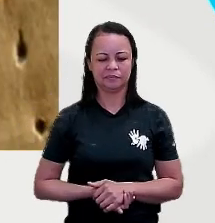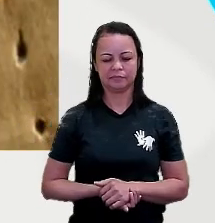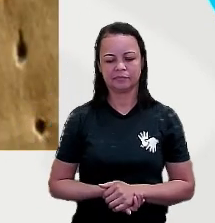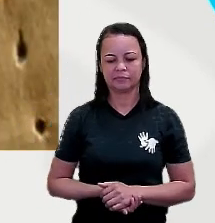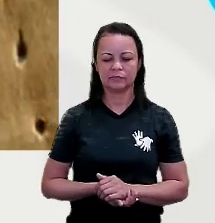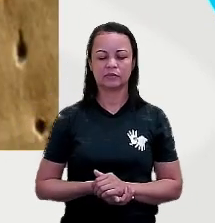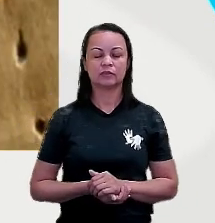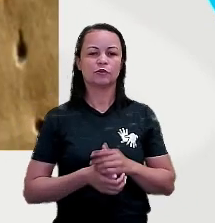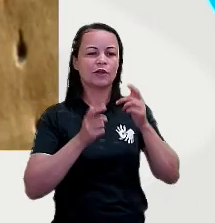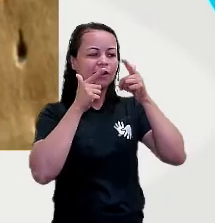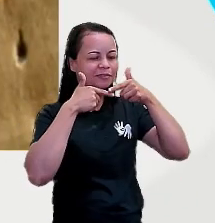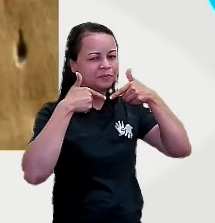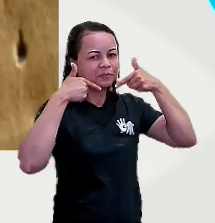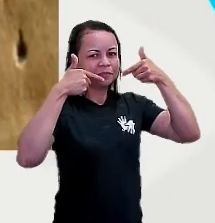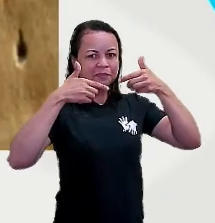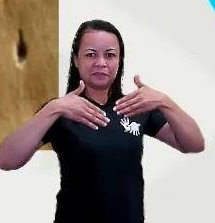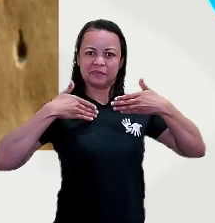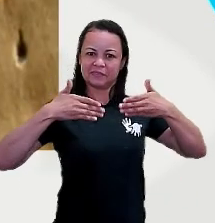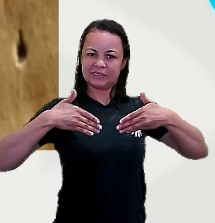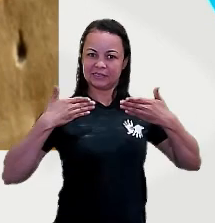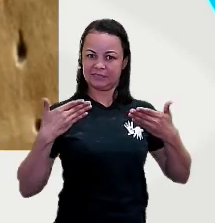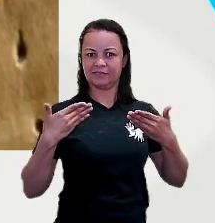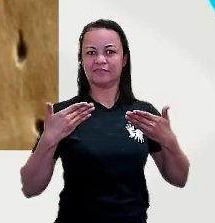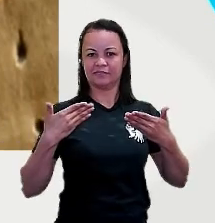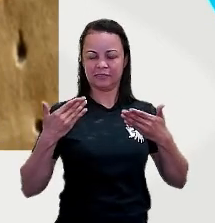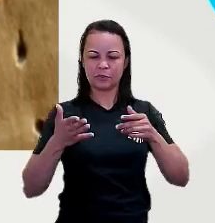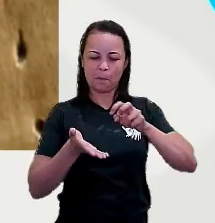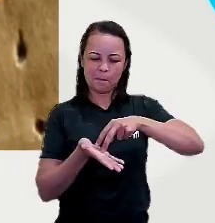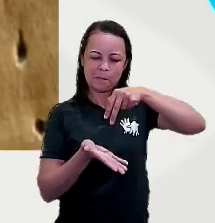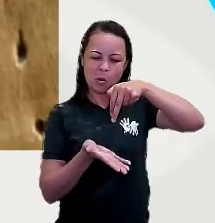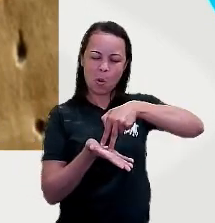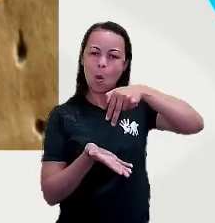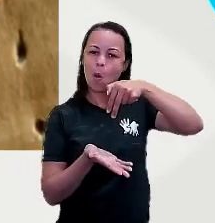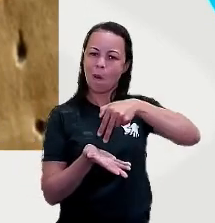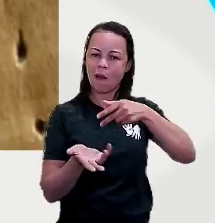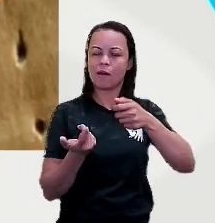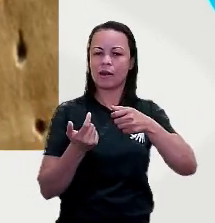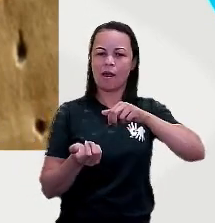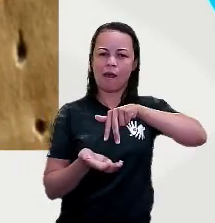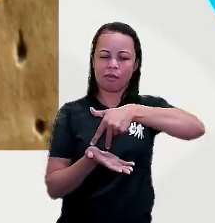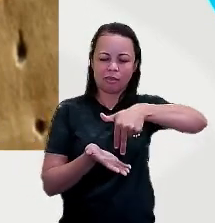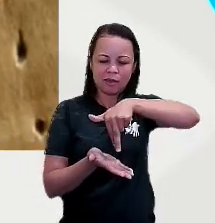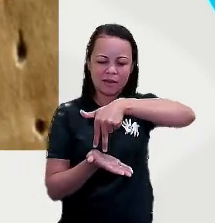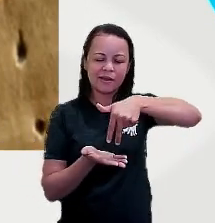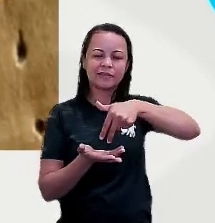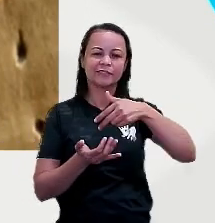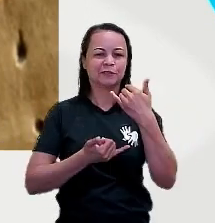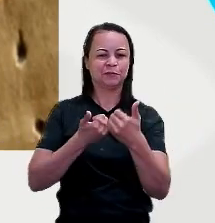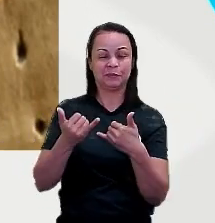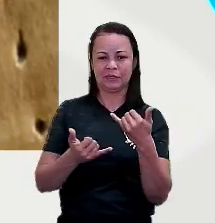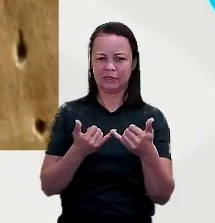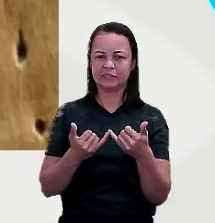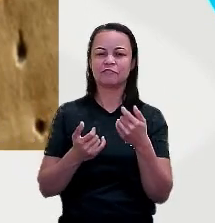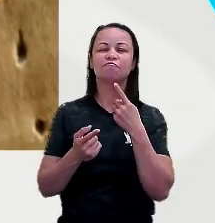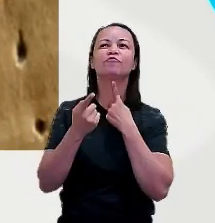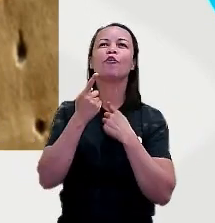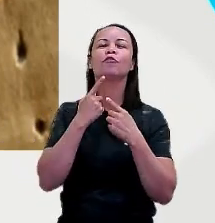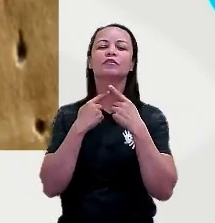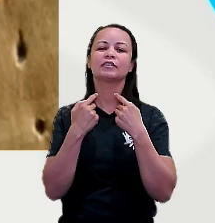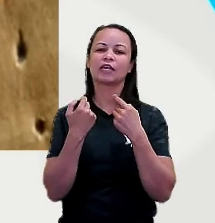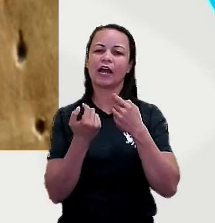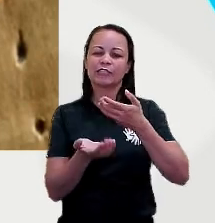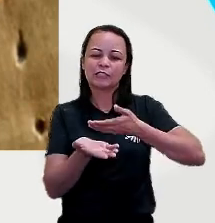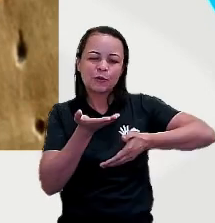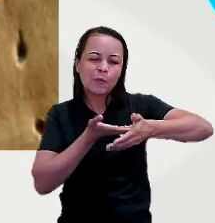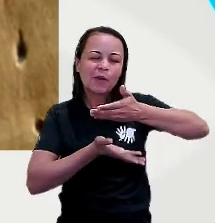Quando está alegre, você ri, pula, dança, brinca e tem vontade de